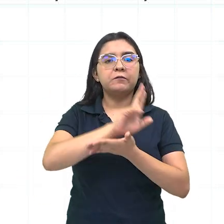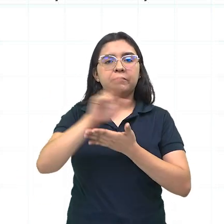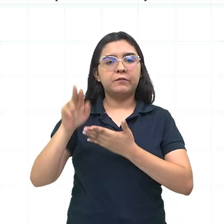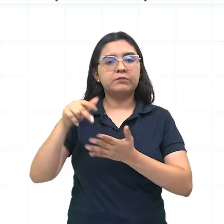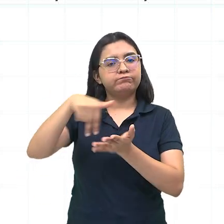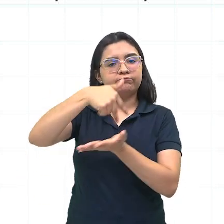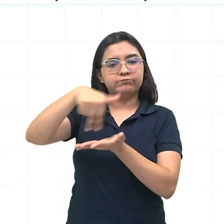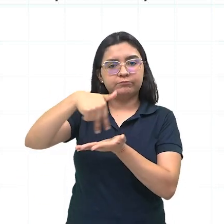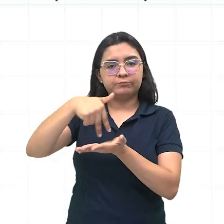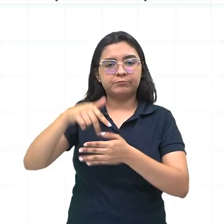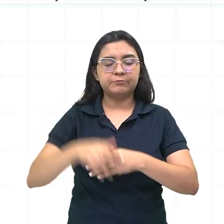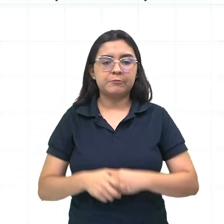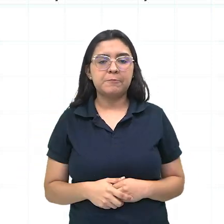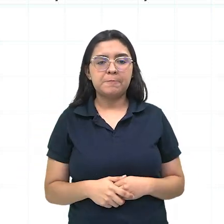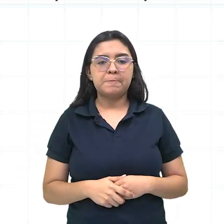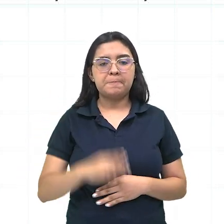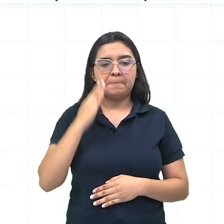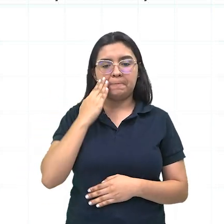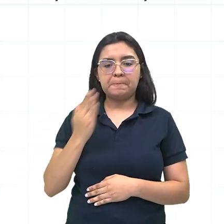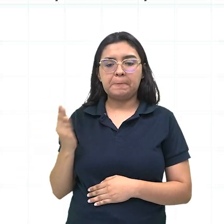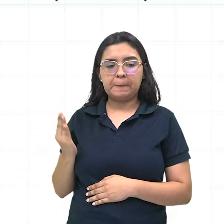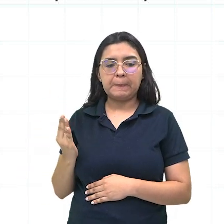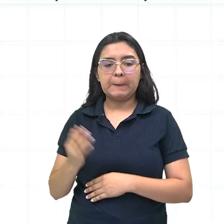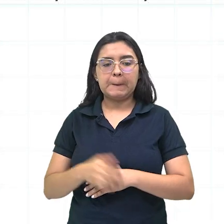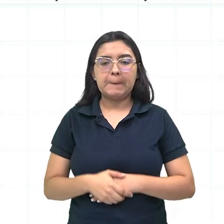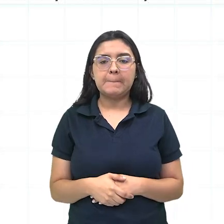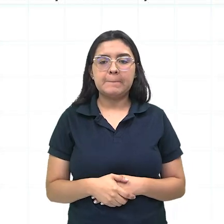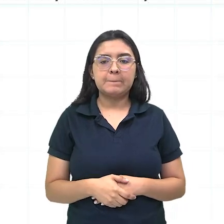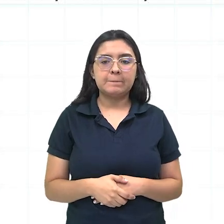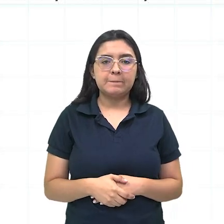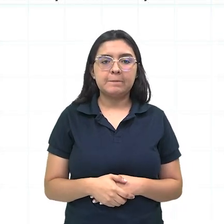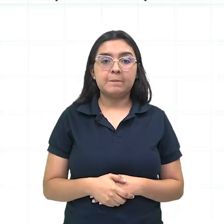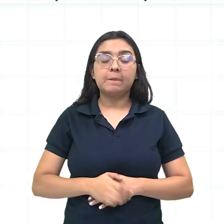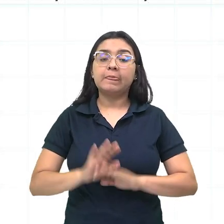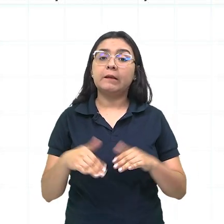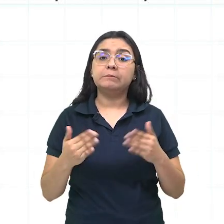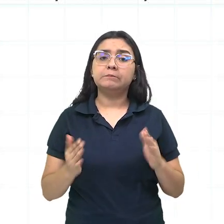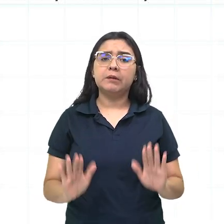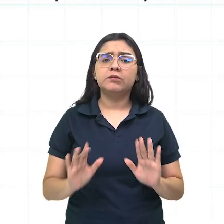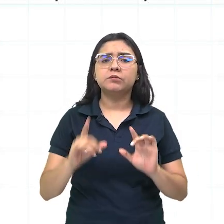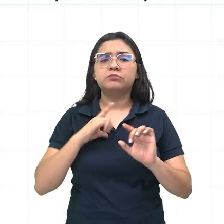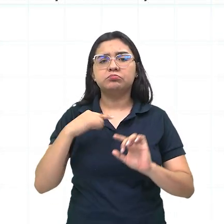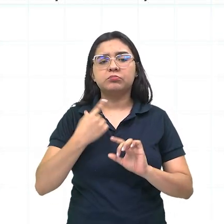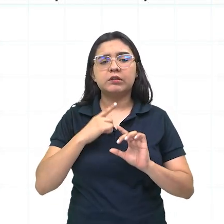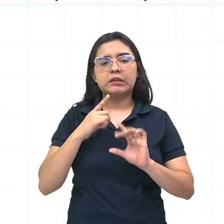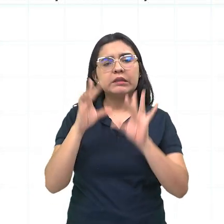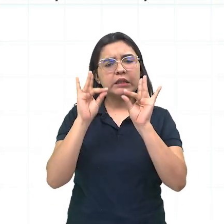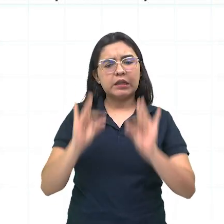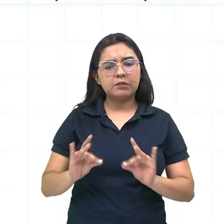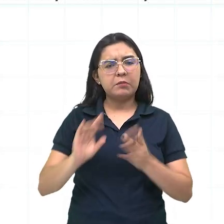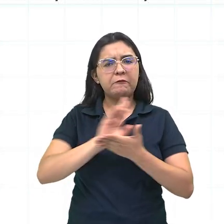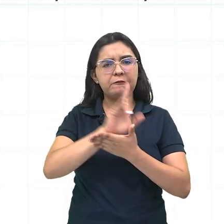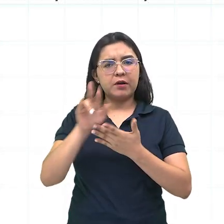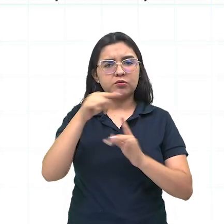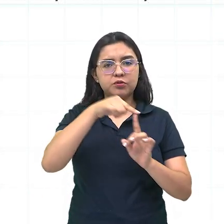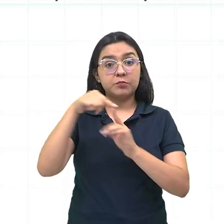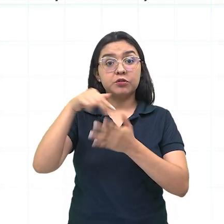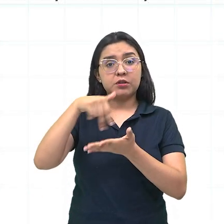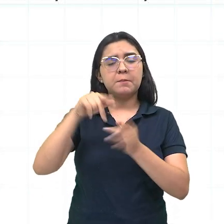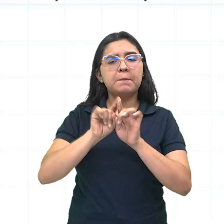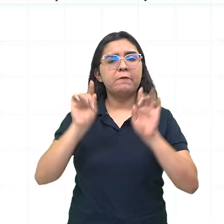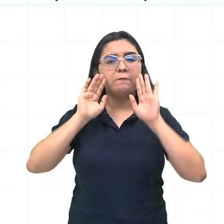gafieira, salsa, zouk, cúmbia, valsa e kizomba. Embora nós tenhamos um detalhamento muito grande, nós vamos